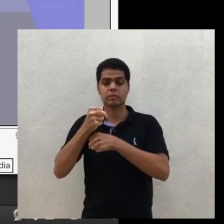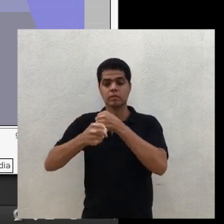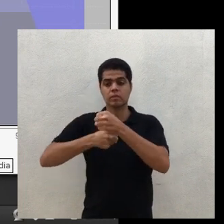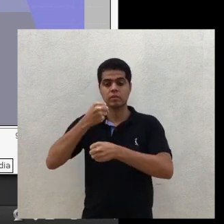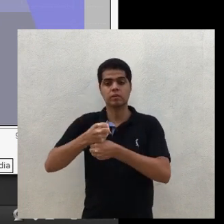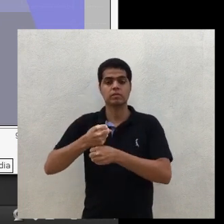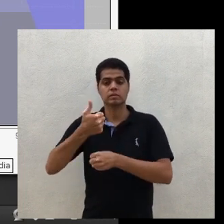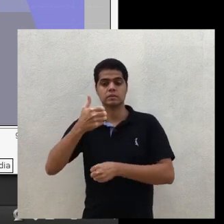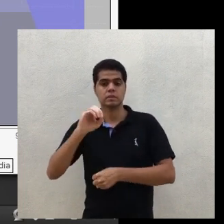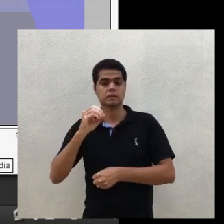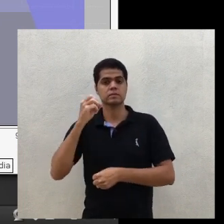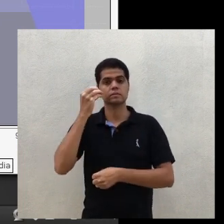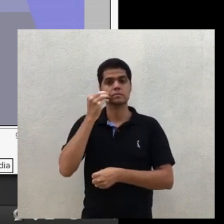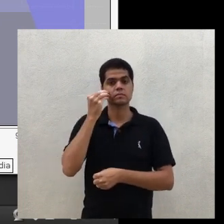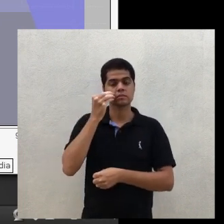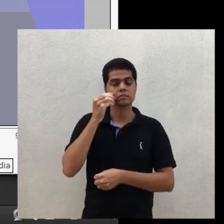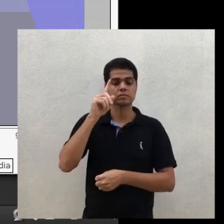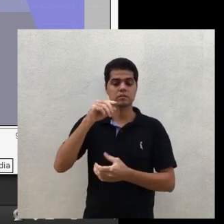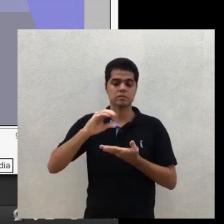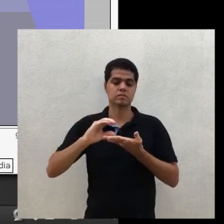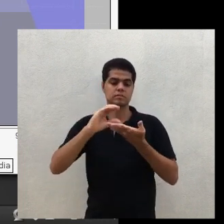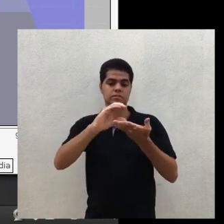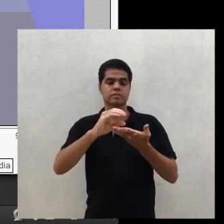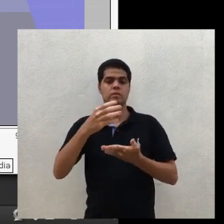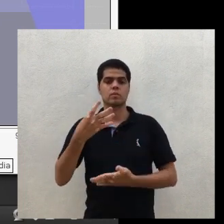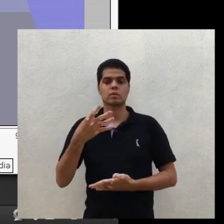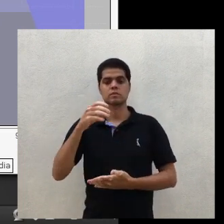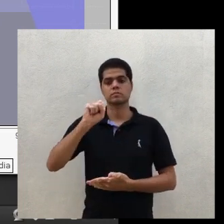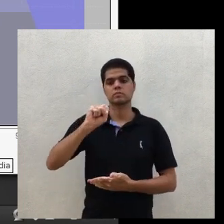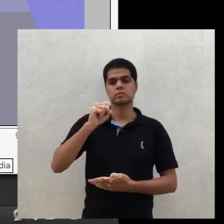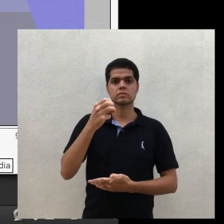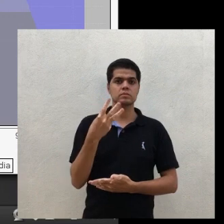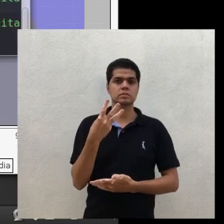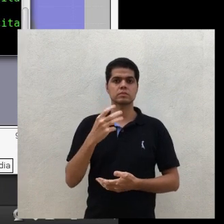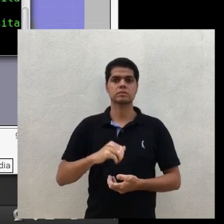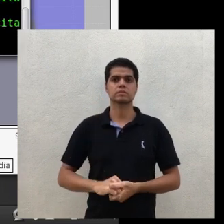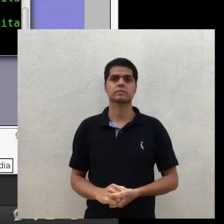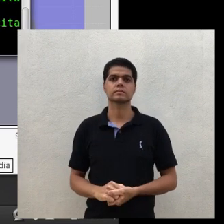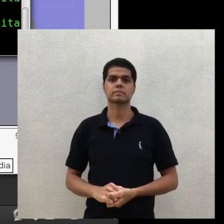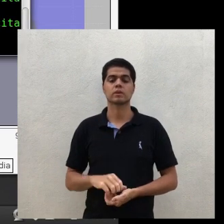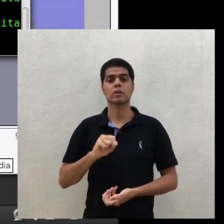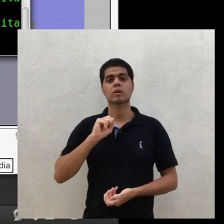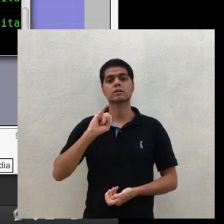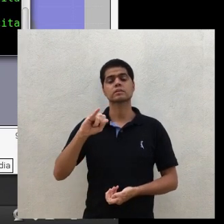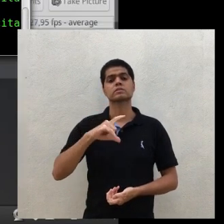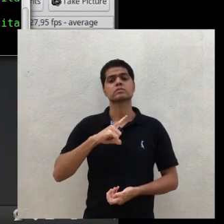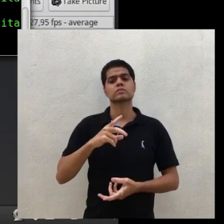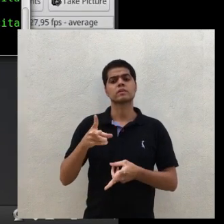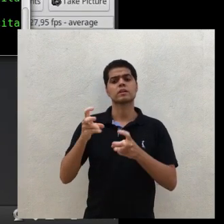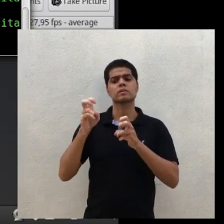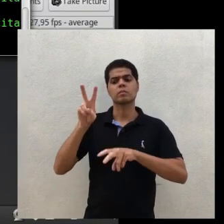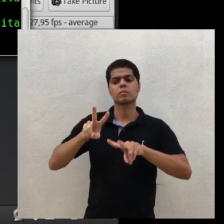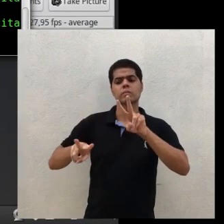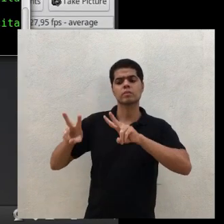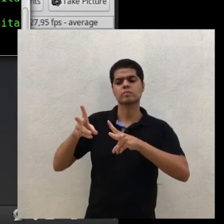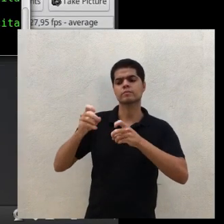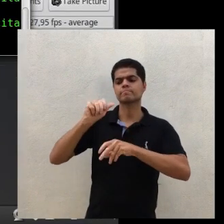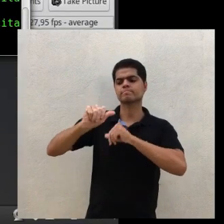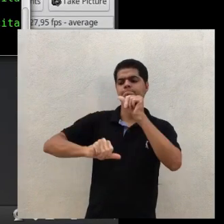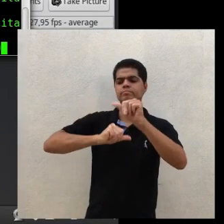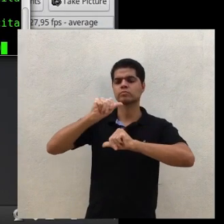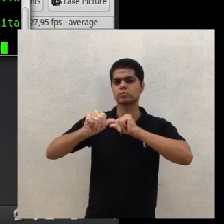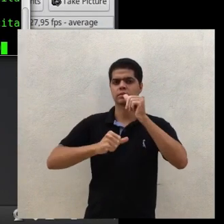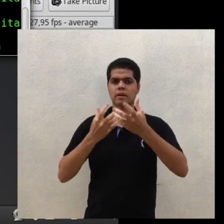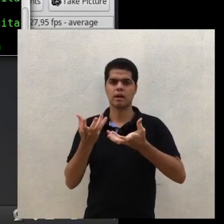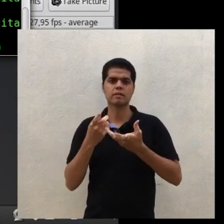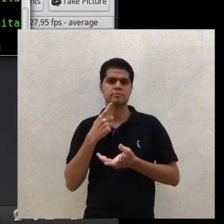esse, 483. Tá? Se eu voltar aqui, ó, lá no programa e falar assim, bom, eu quero